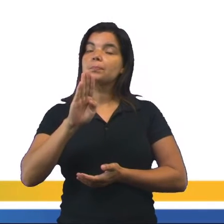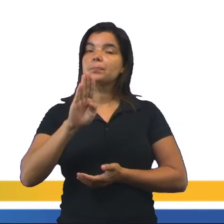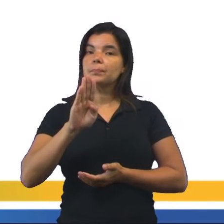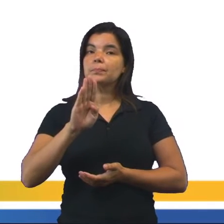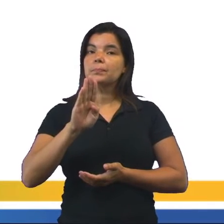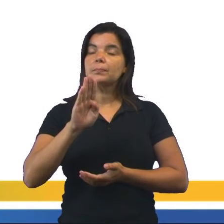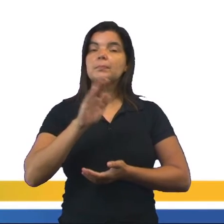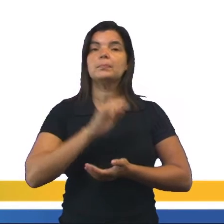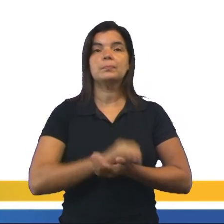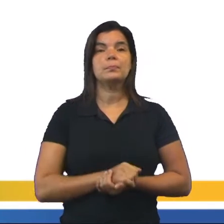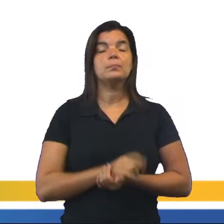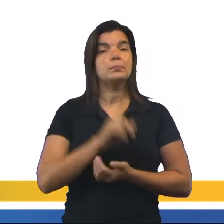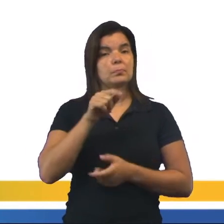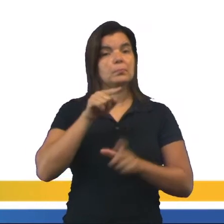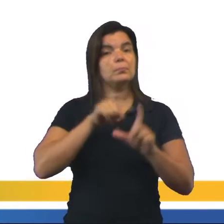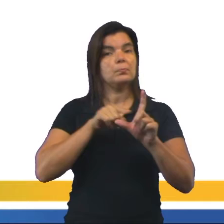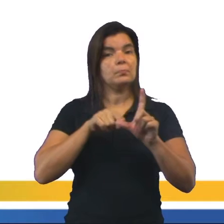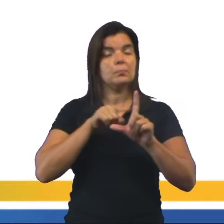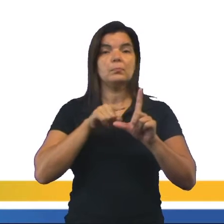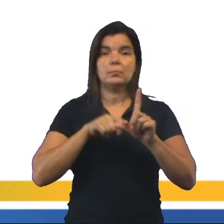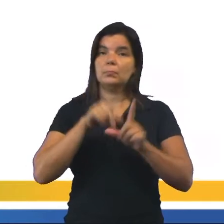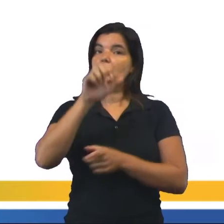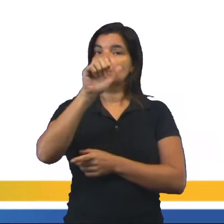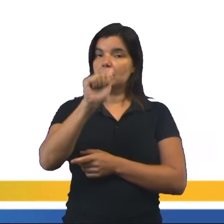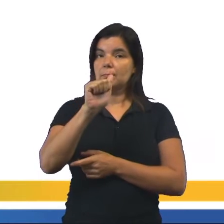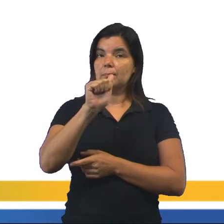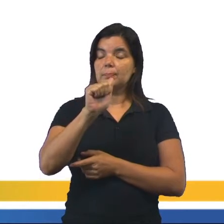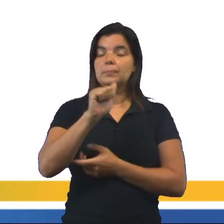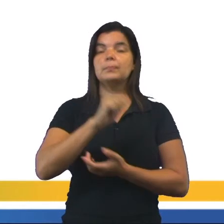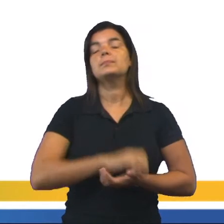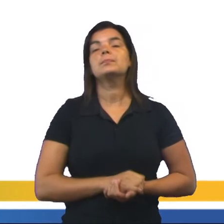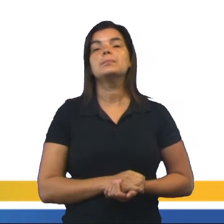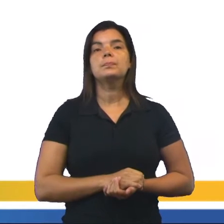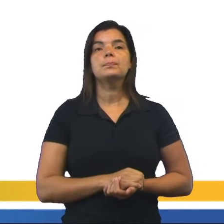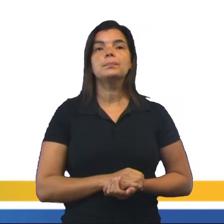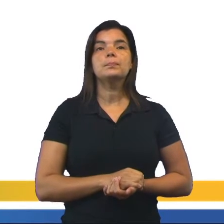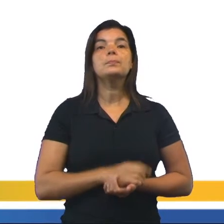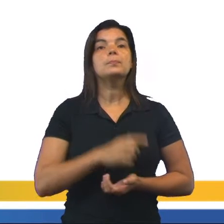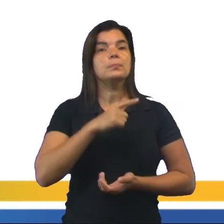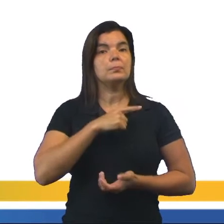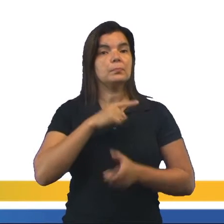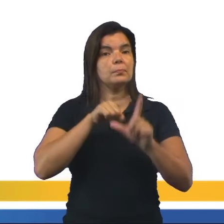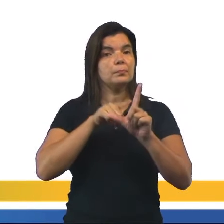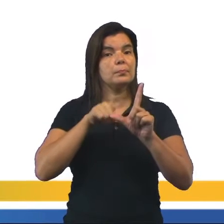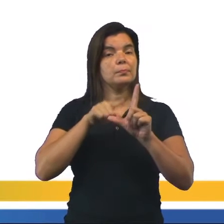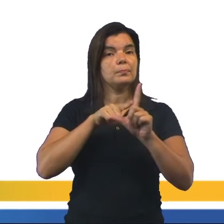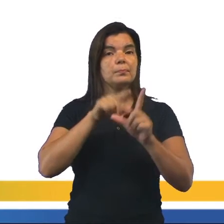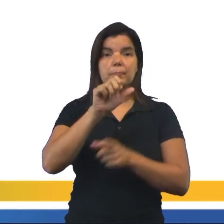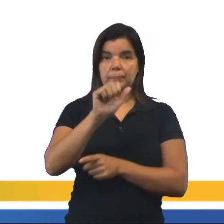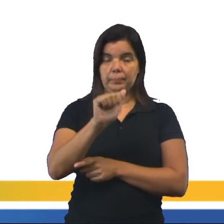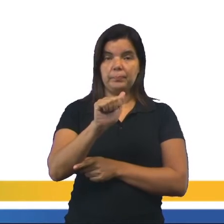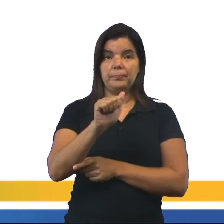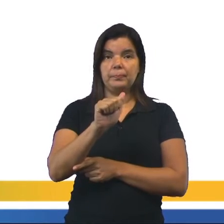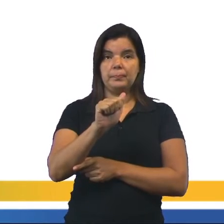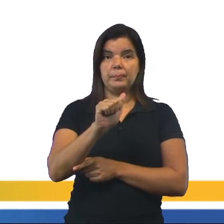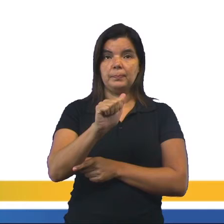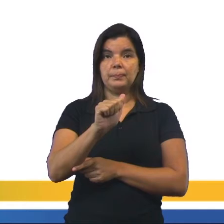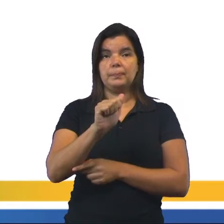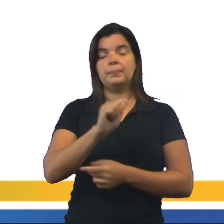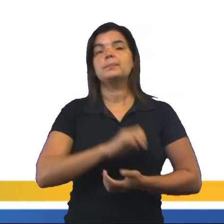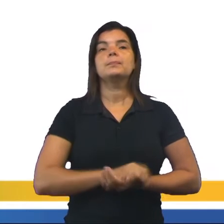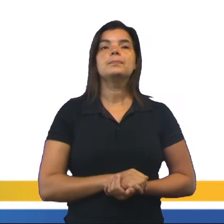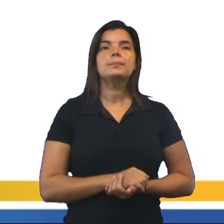meio, que é o ângulo da vértice em A, tá? Que ele está pedindo. Ele quer o ângulo da vértice em A.